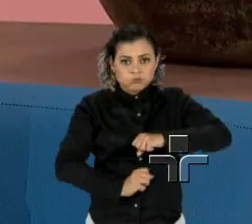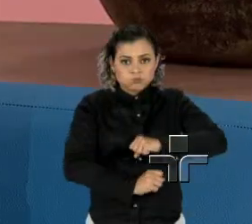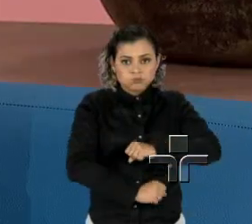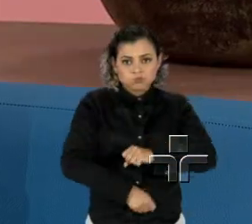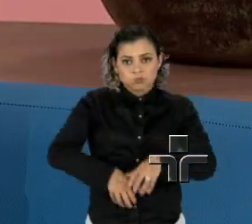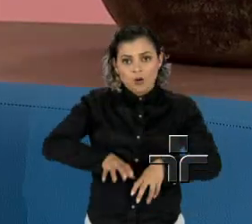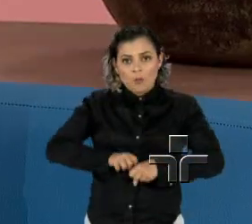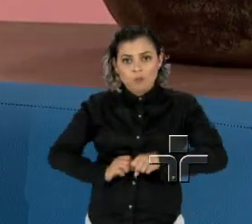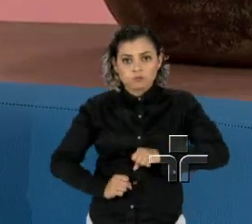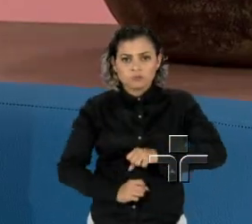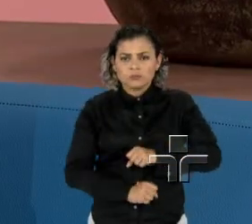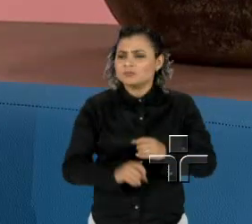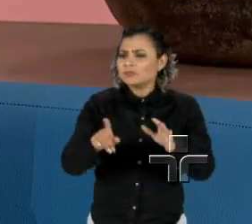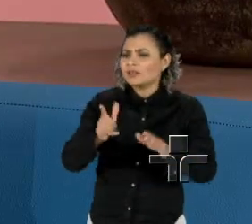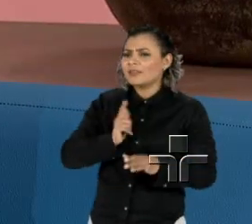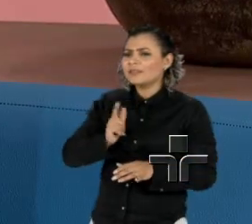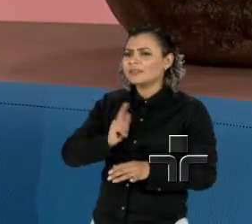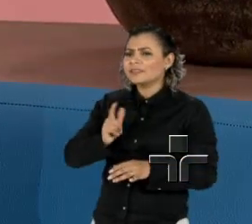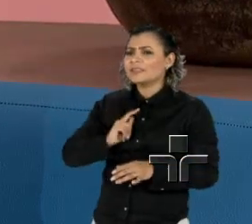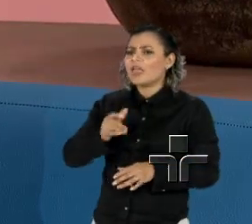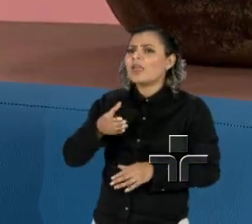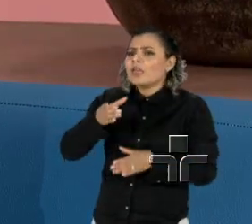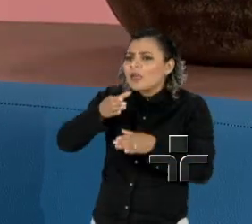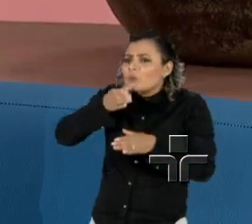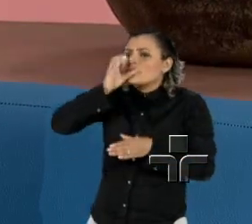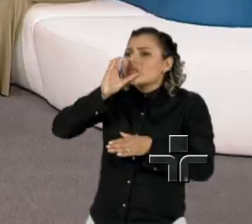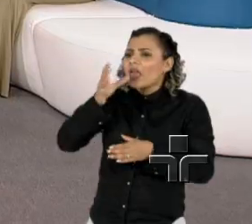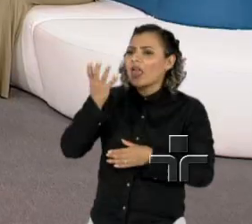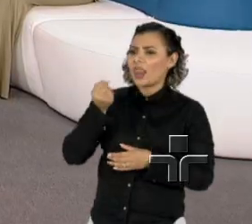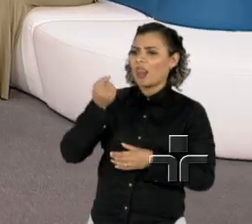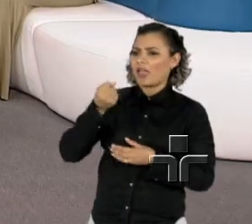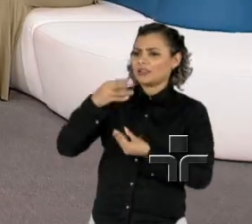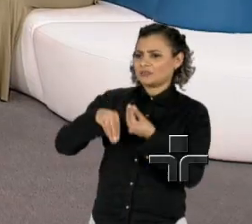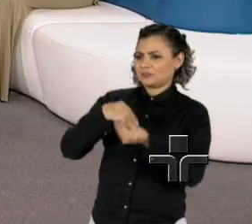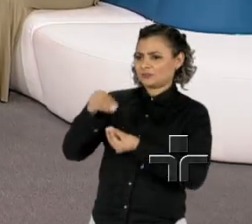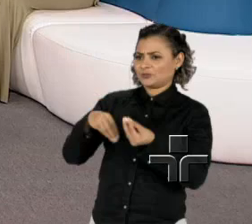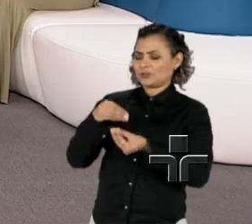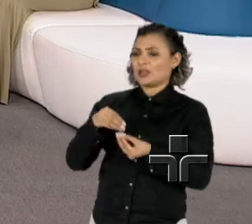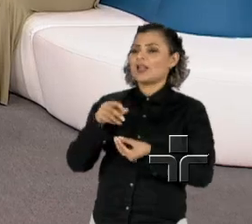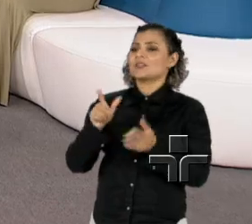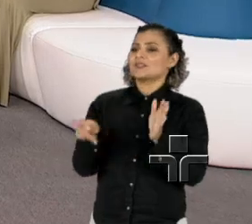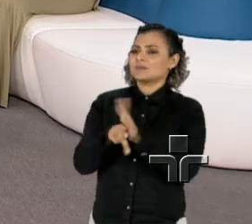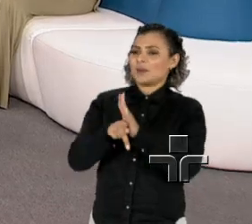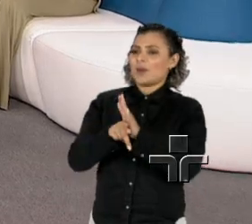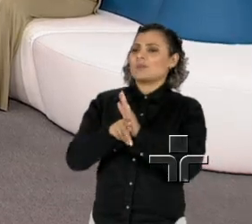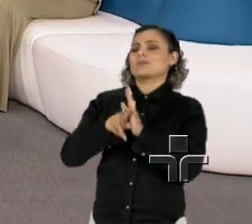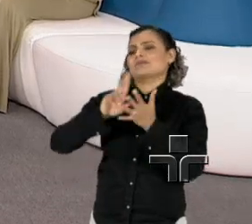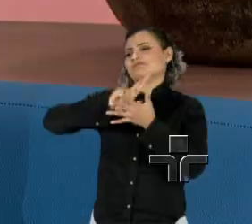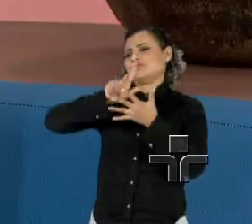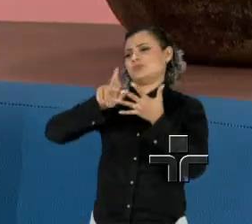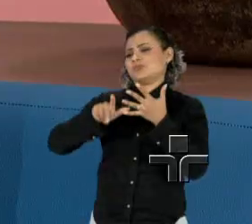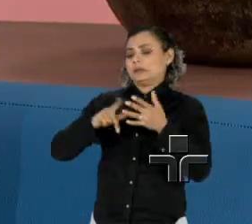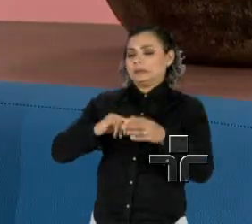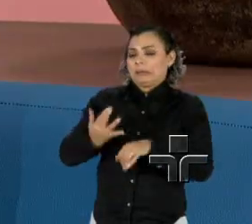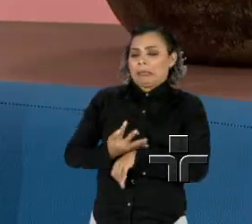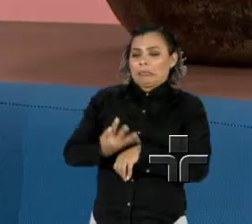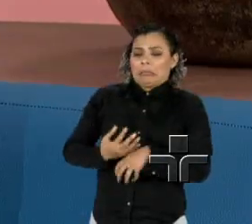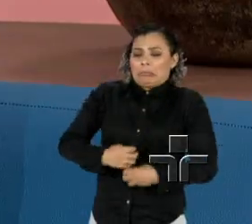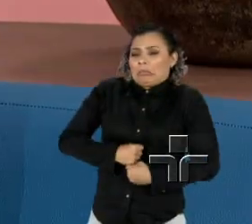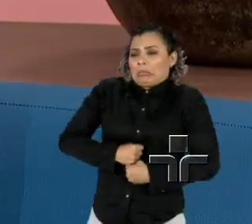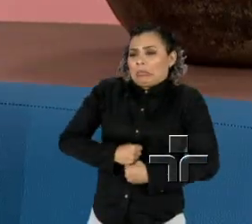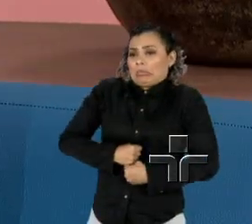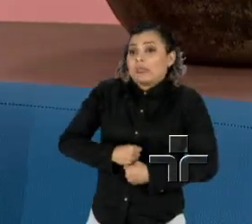leites fermentados e os iogurtes que a gente ouve tanto quando, sim, a criança tem uma prisão de ventre para dar? Aqueles, sim,